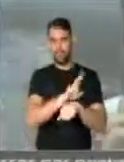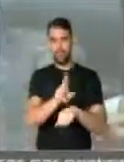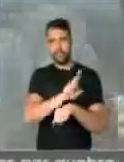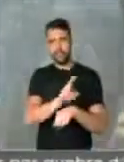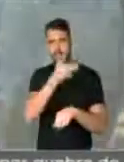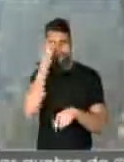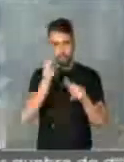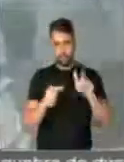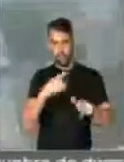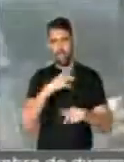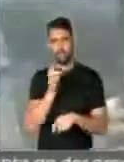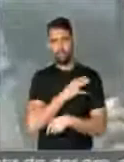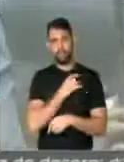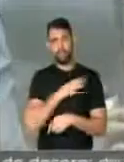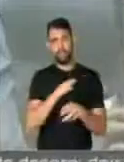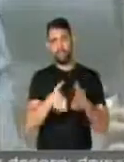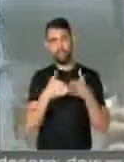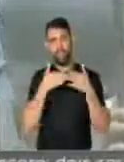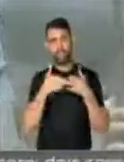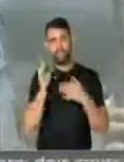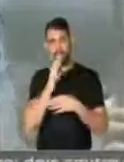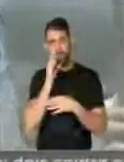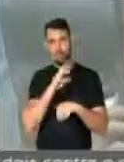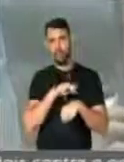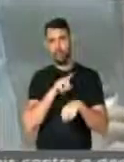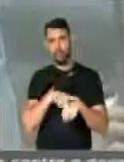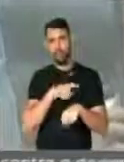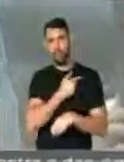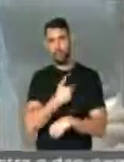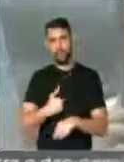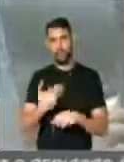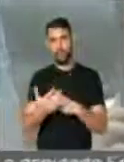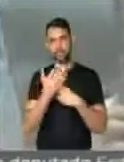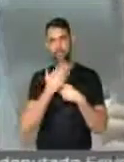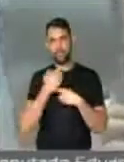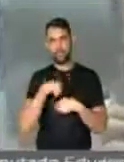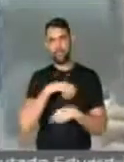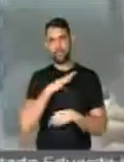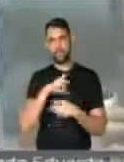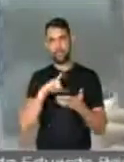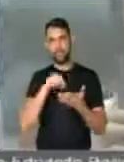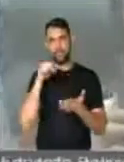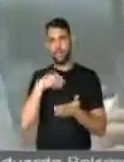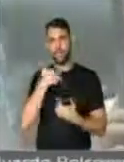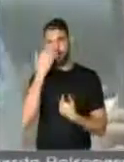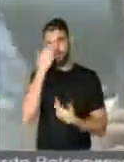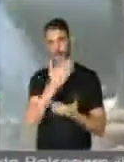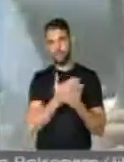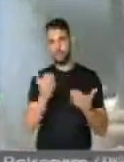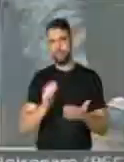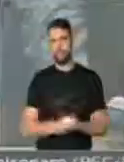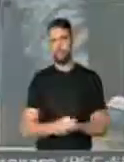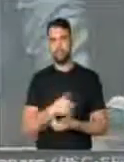é temeroso e nós pedimos, portanto, que o governo nos ajude com esse destaque. Obrigado.